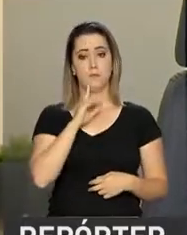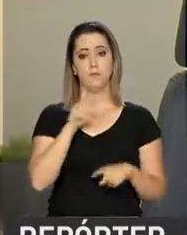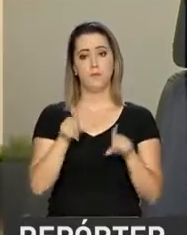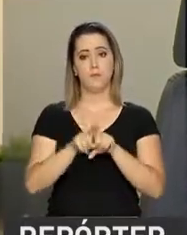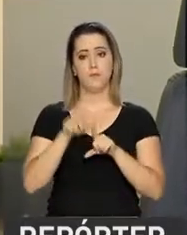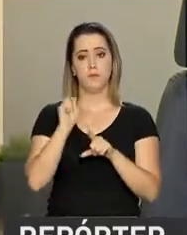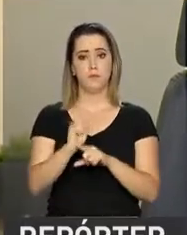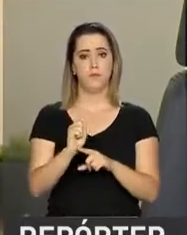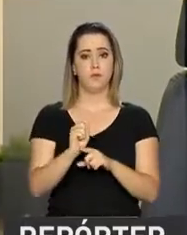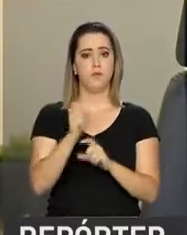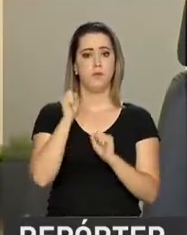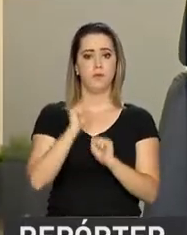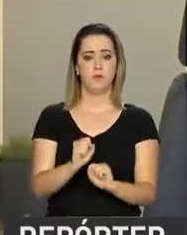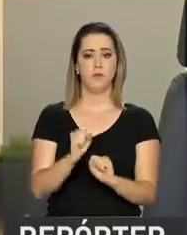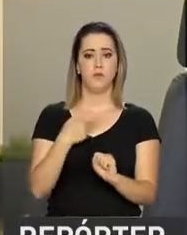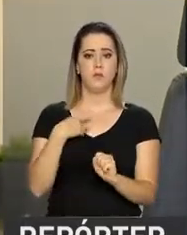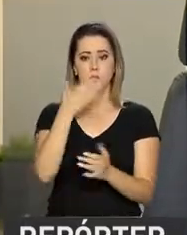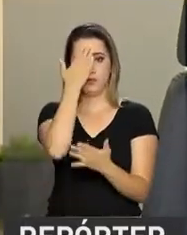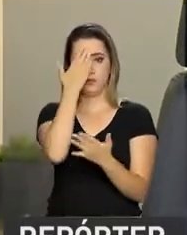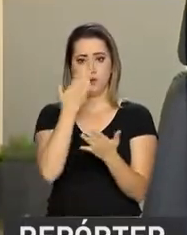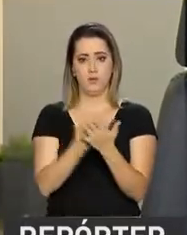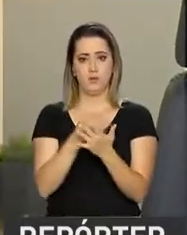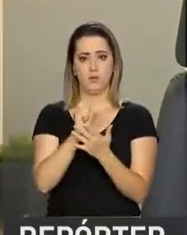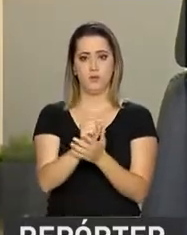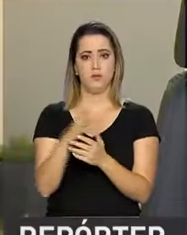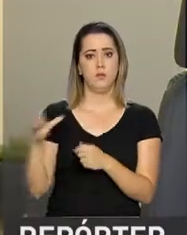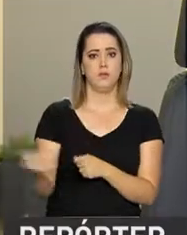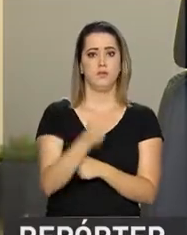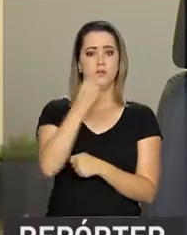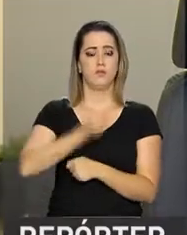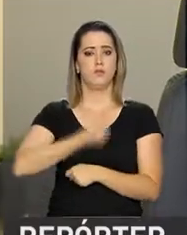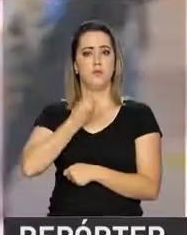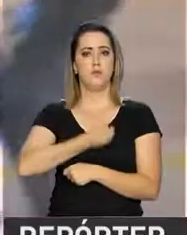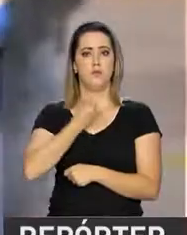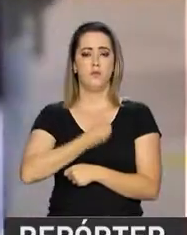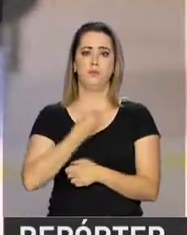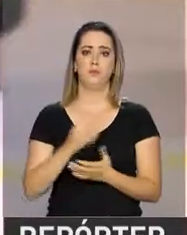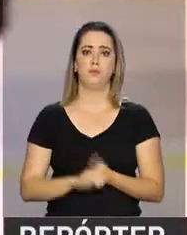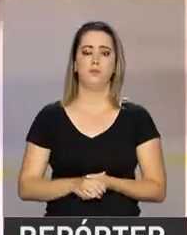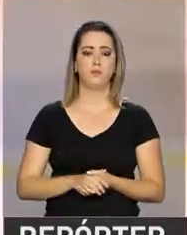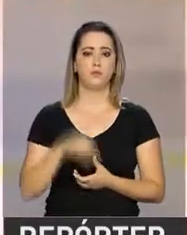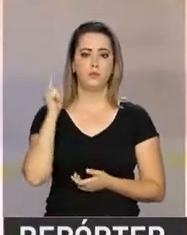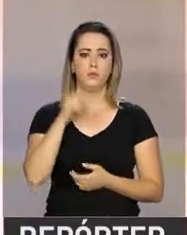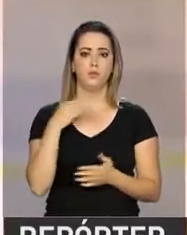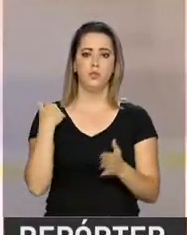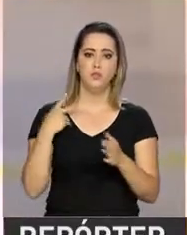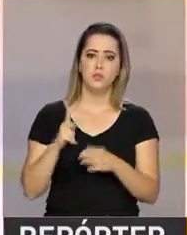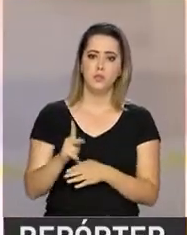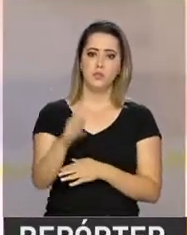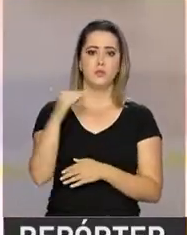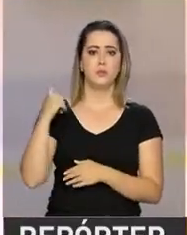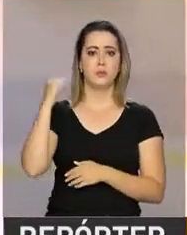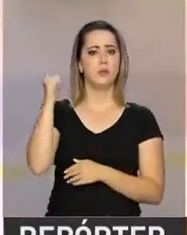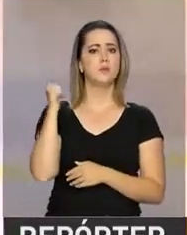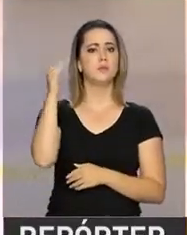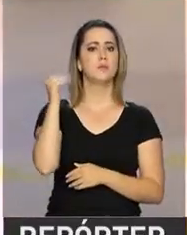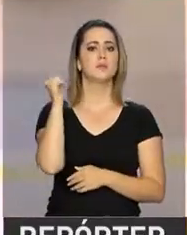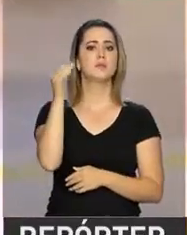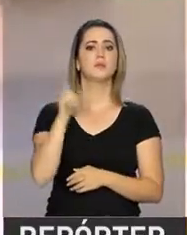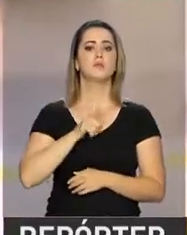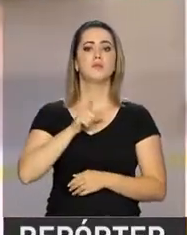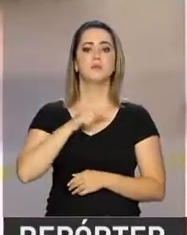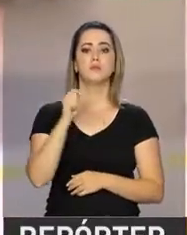que possibilitou, eu acredito que, né, salvou muitas vidas aí no país. Cada vez mais que